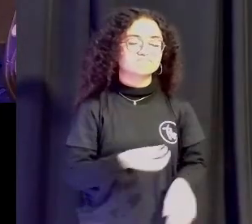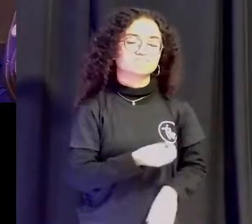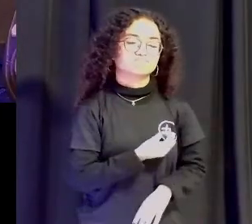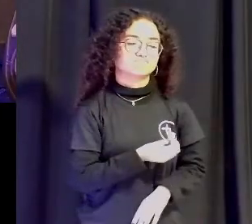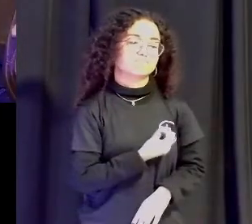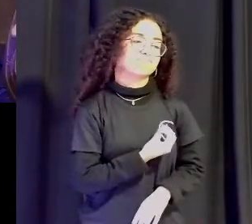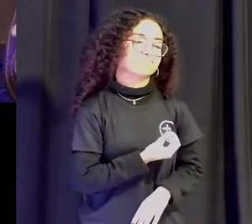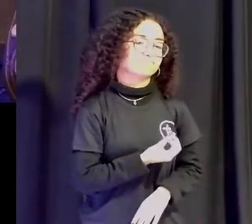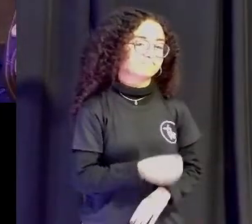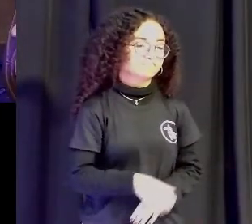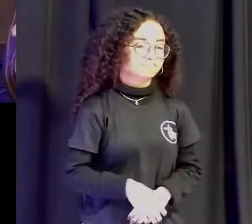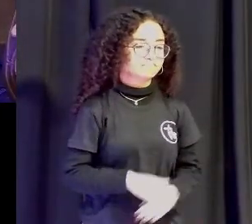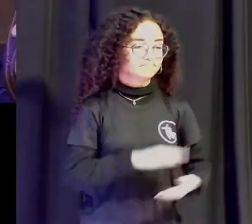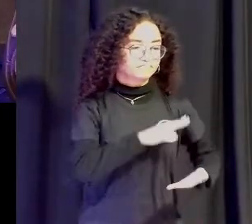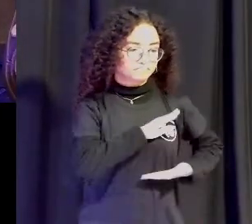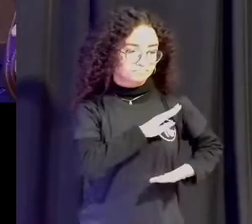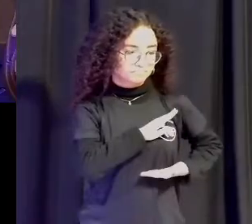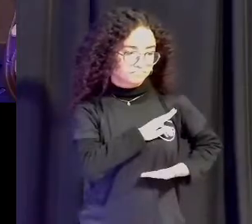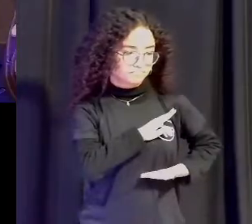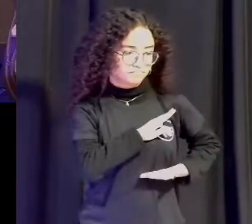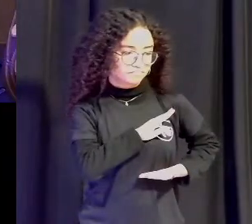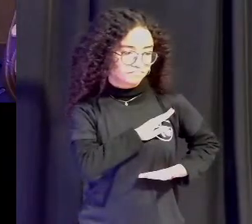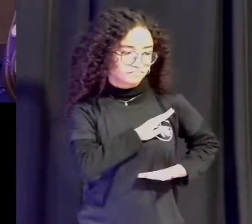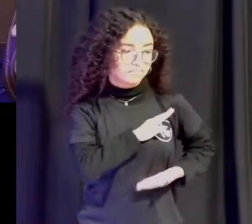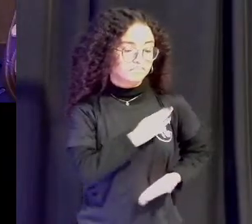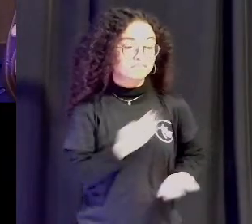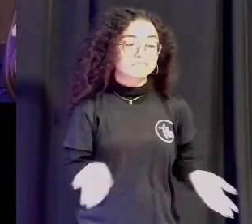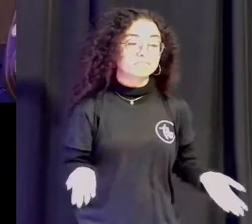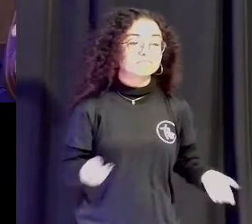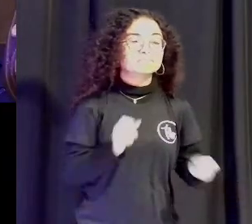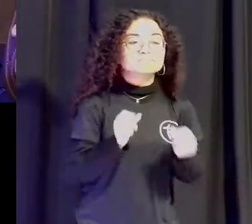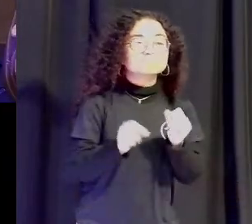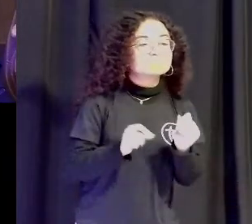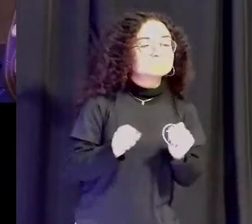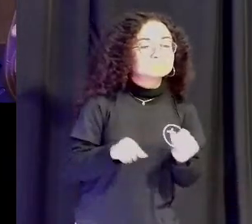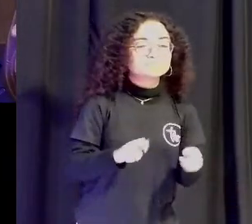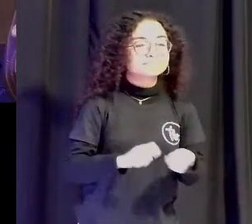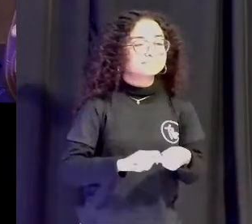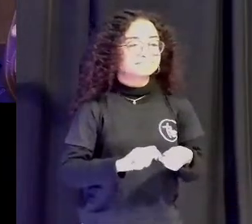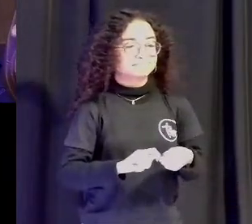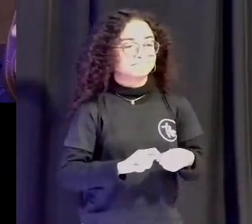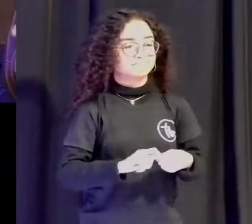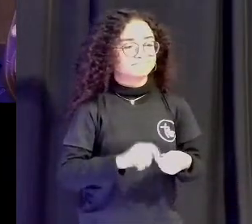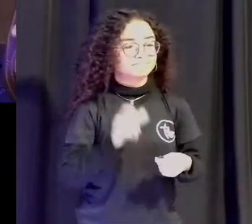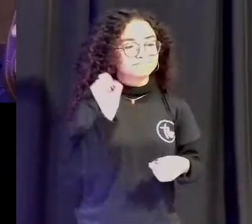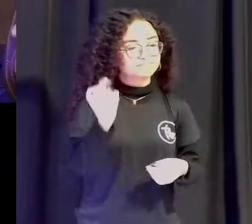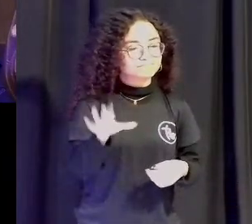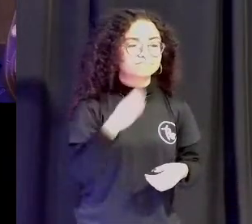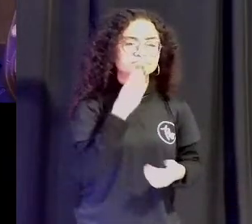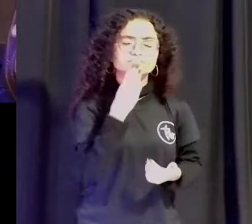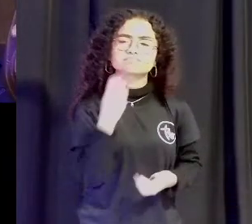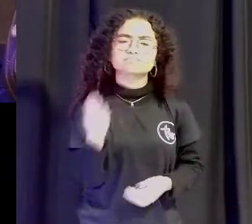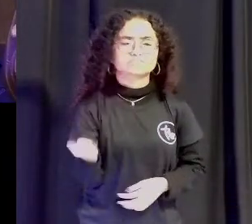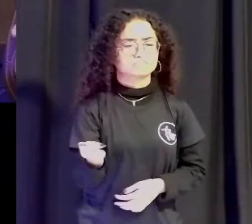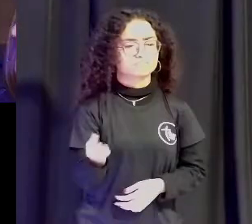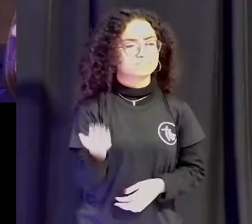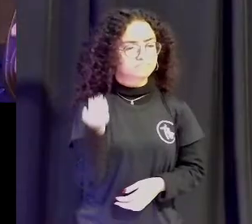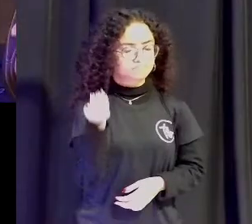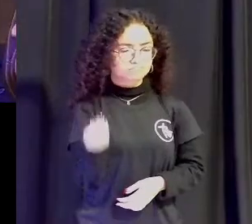a única coisa que sobra é pedir esmolas, porque afinal de contas, ele precisa